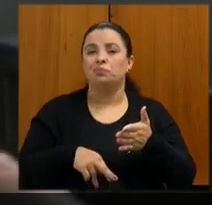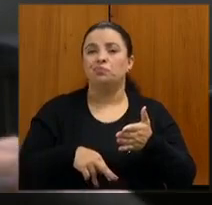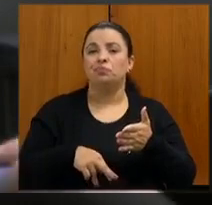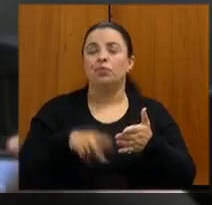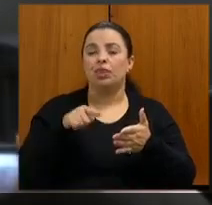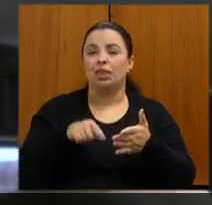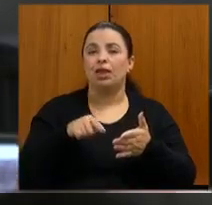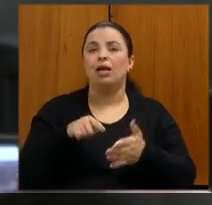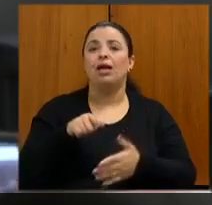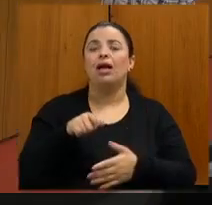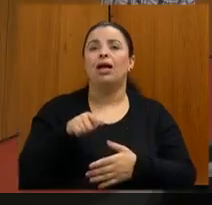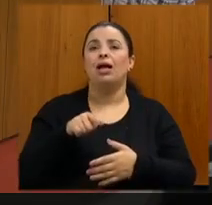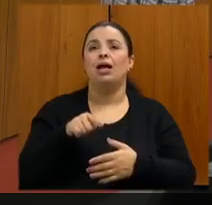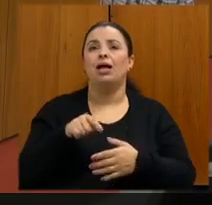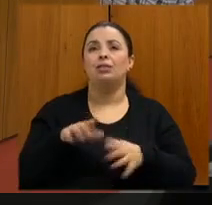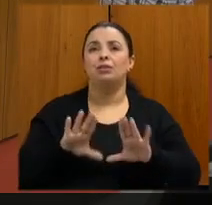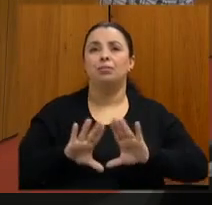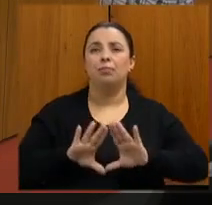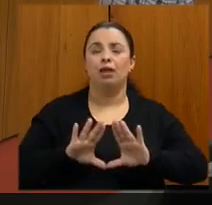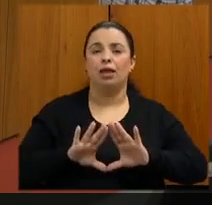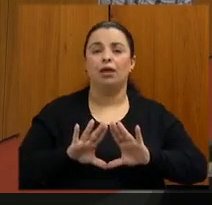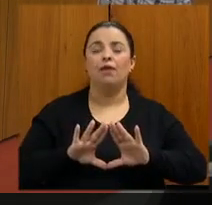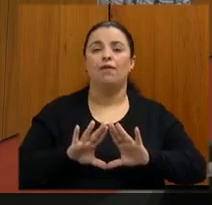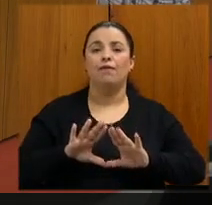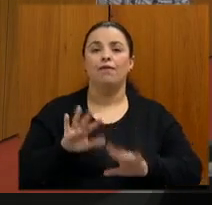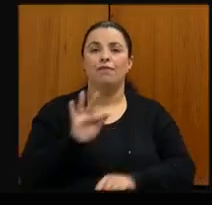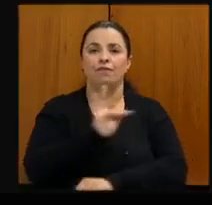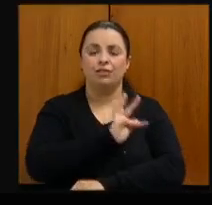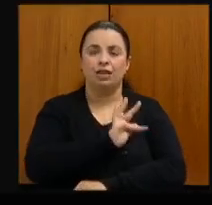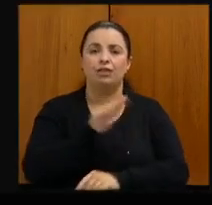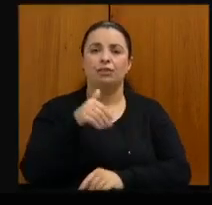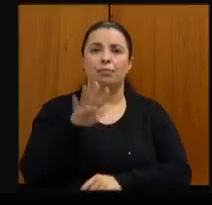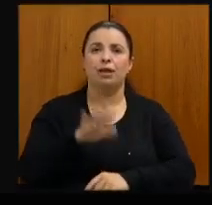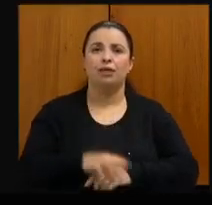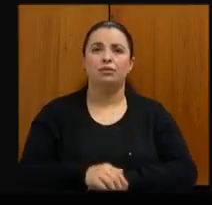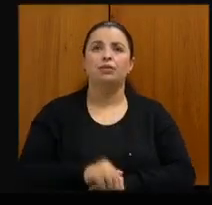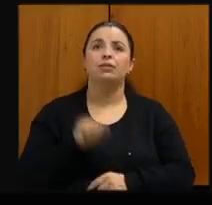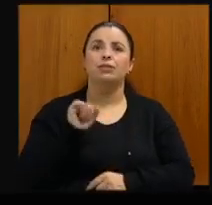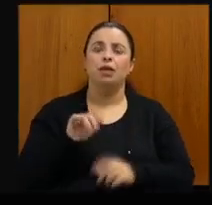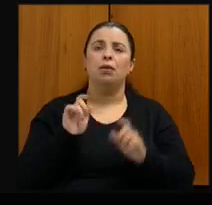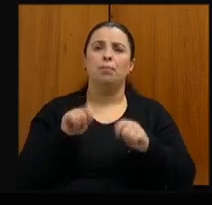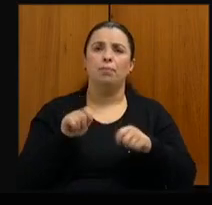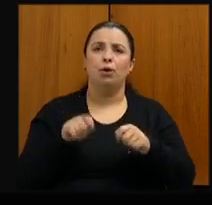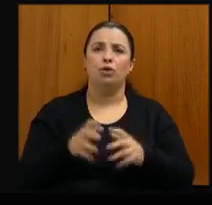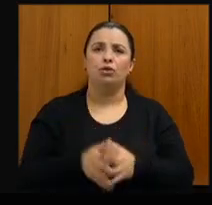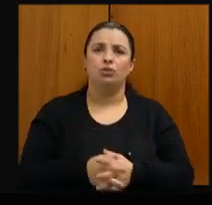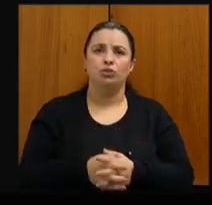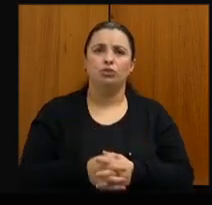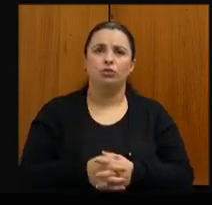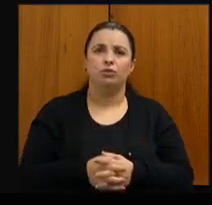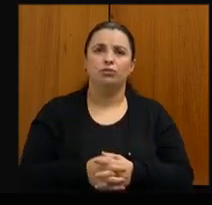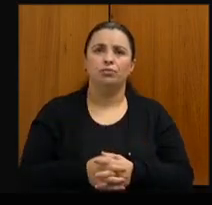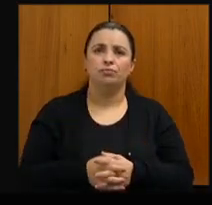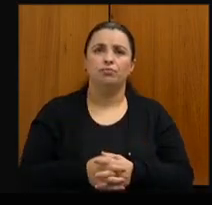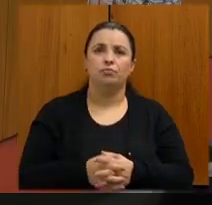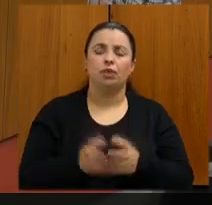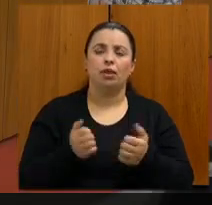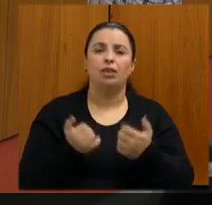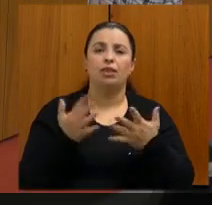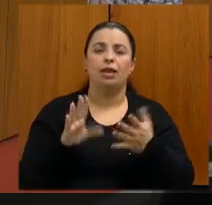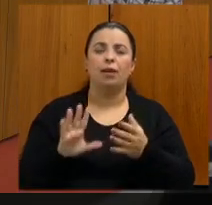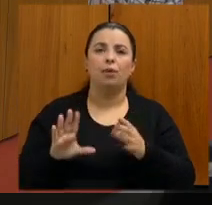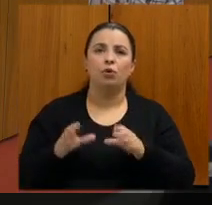mais graça e Duda A gente pode enviar sim para processar eles comissão